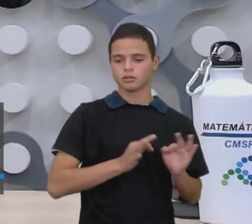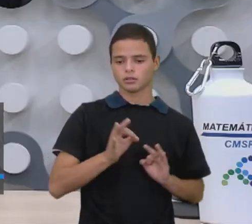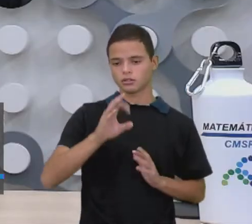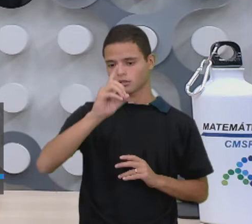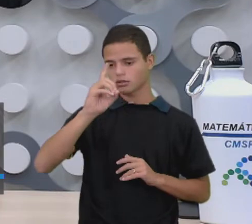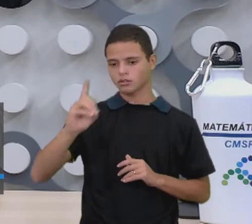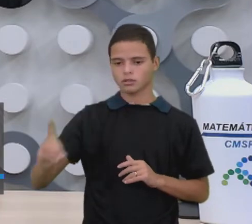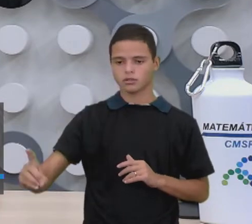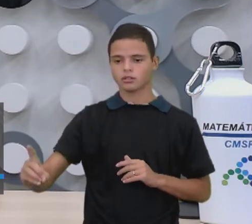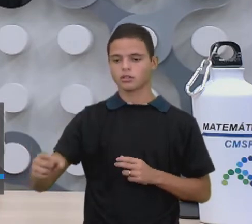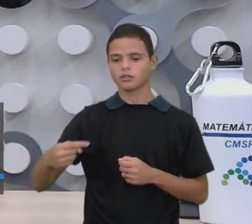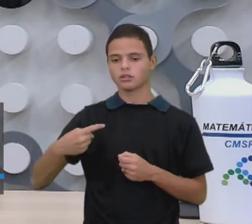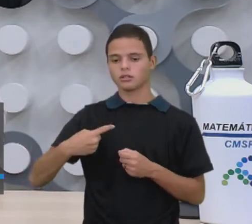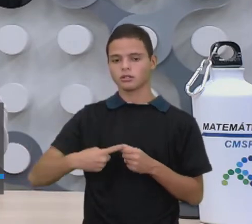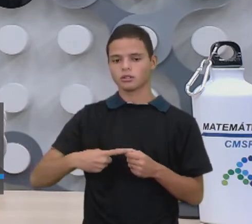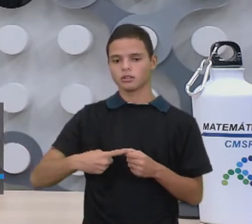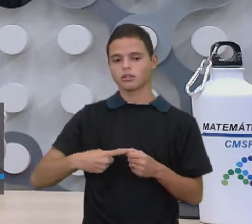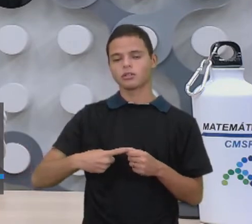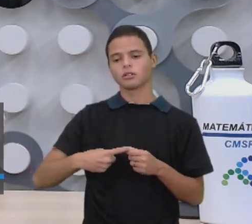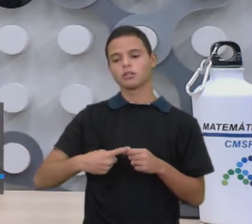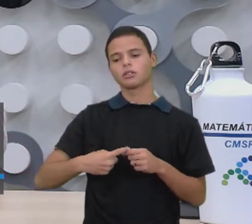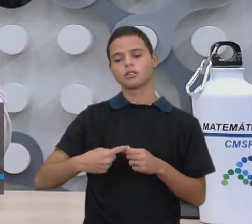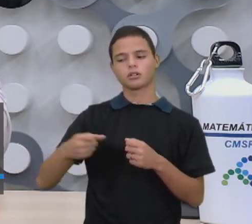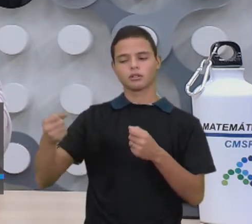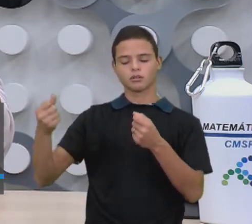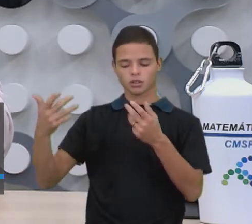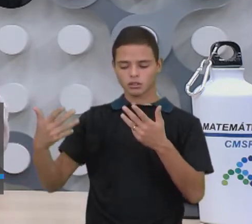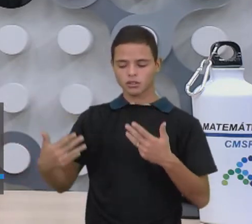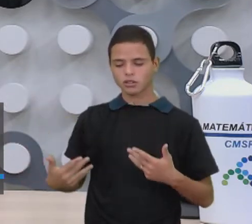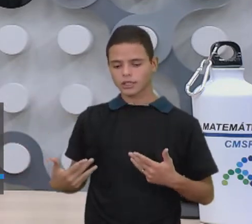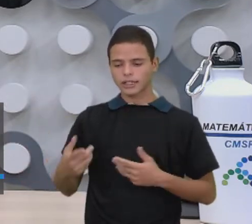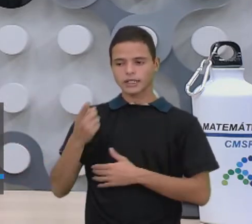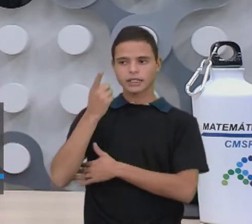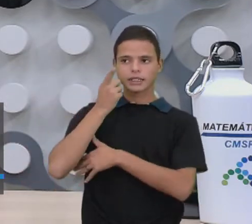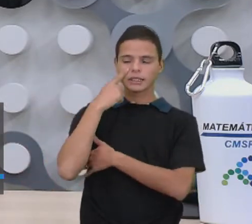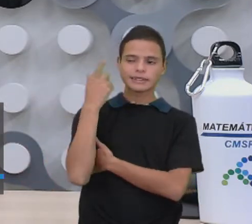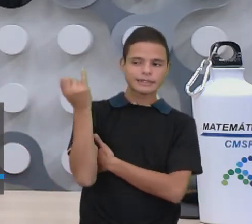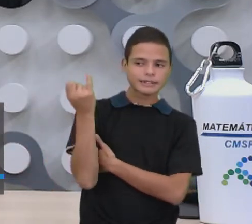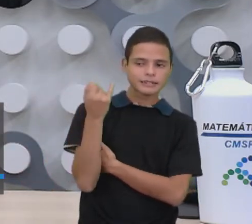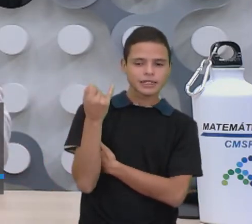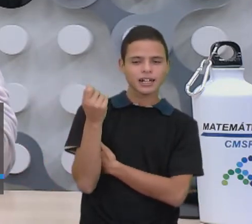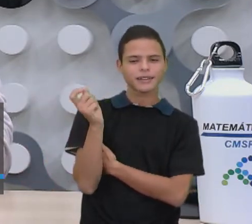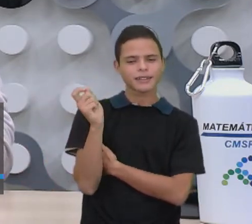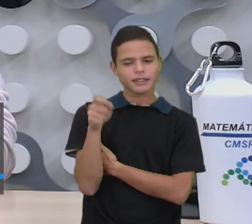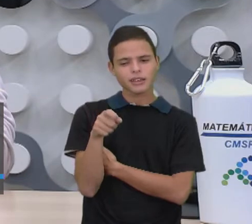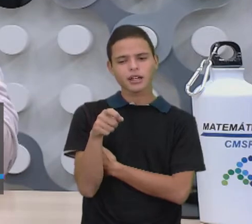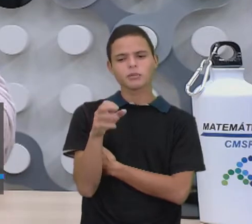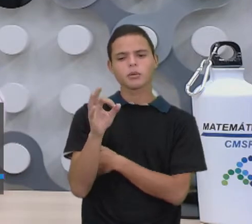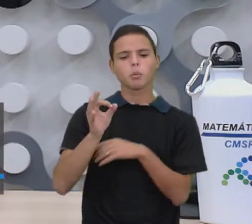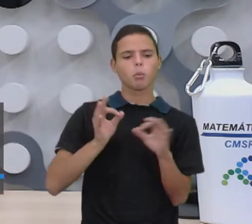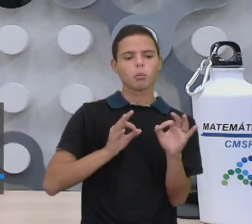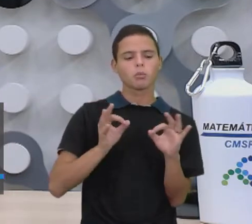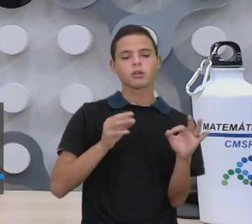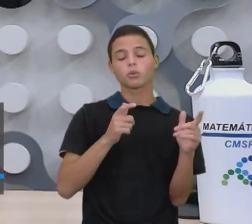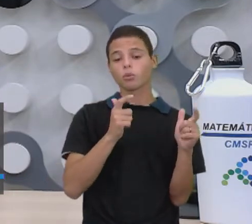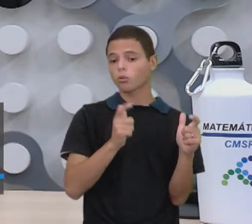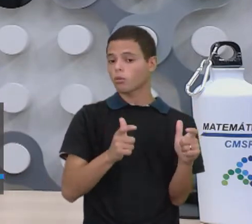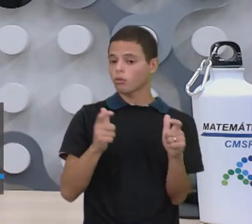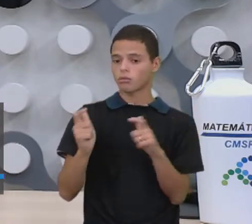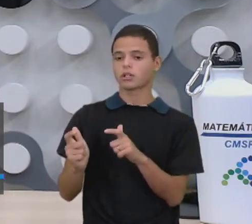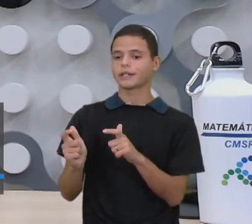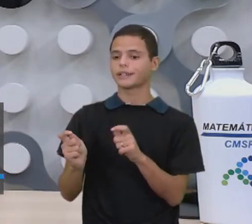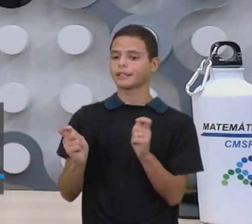aqui do município, ele vai me dizer se eu posso realizar esse projeto, aonde eu posso realizar esse